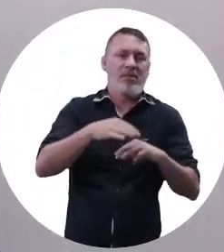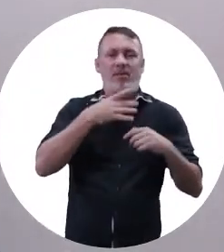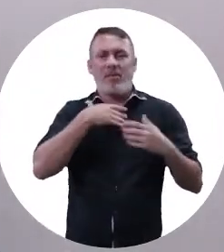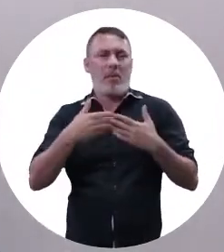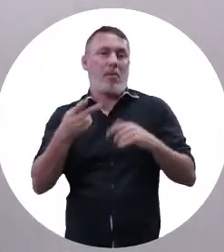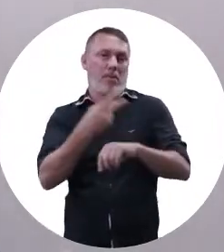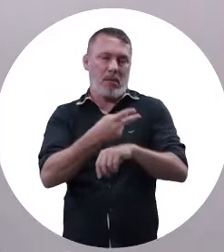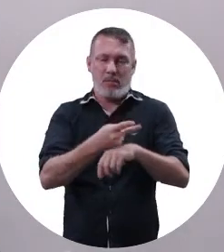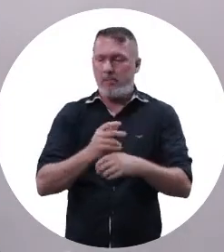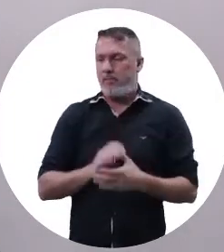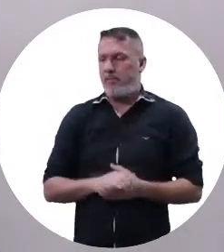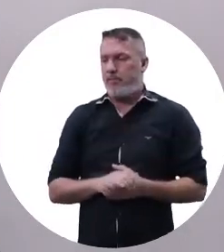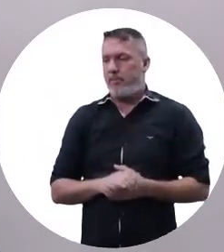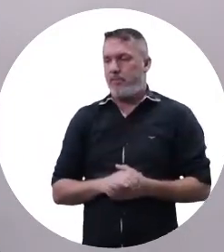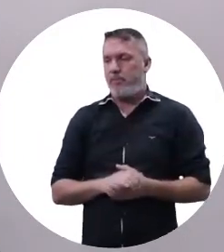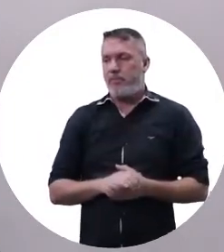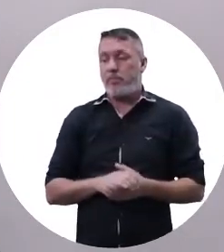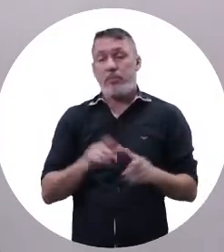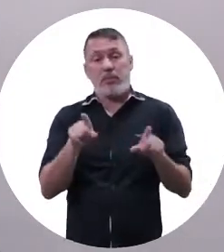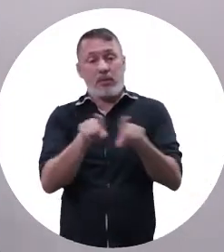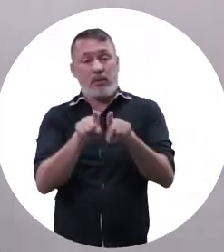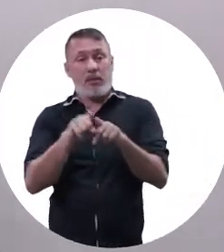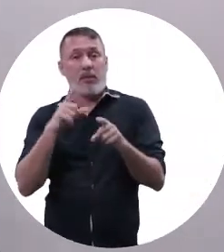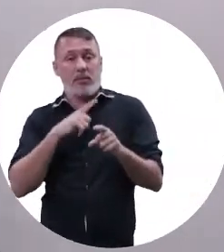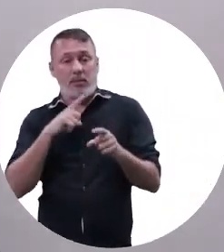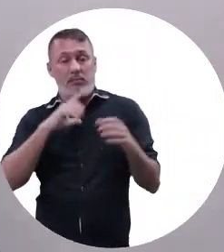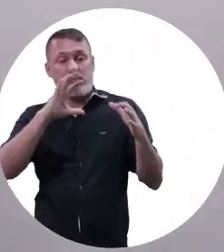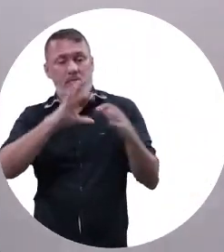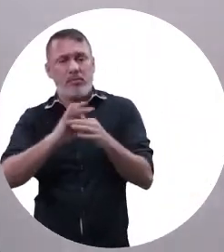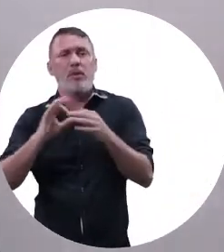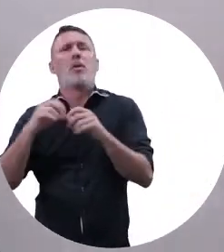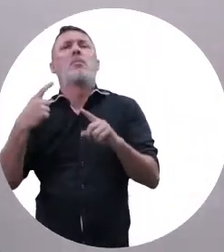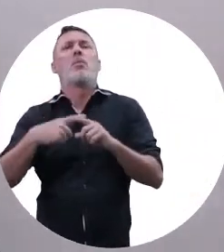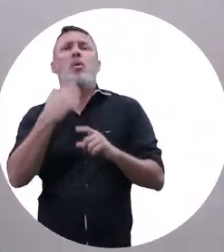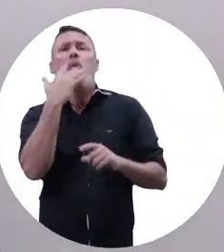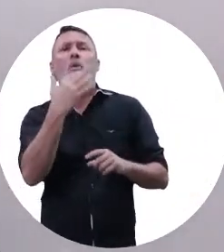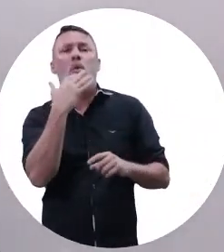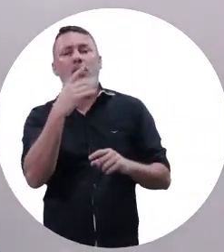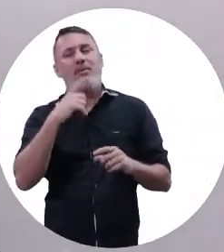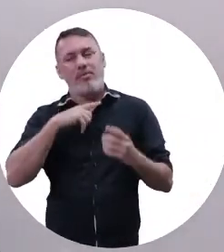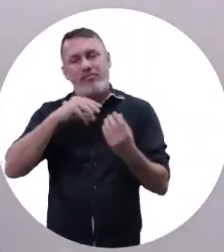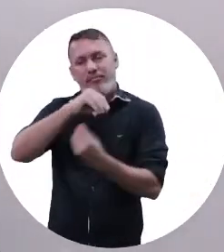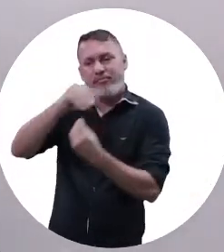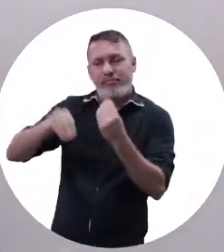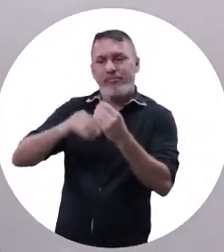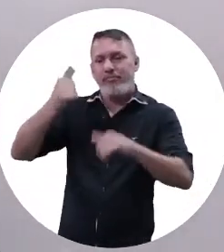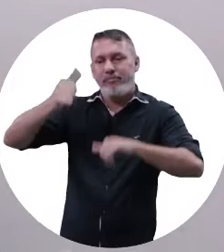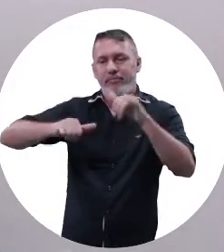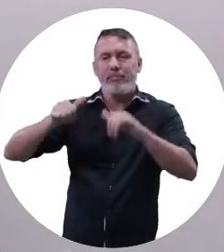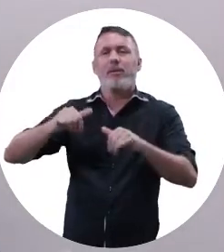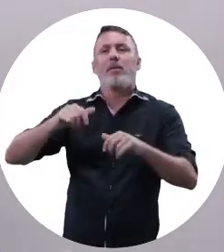exemplo. Retículos cristalinos formados justamente por essa junção desses núcleos